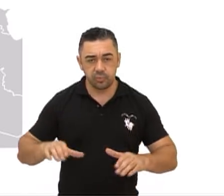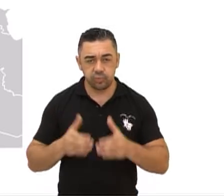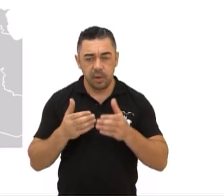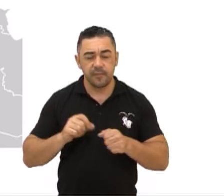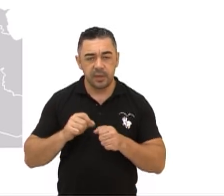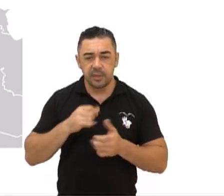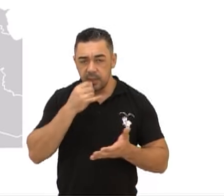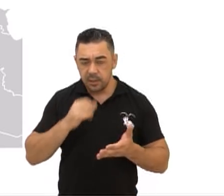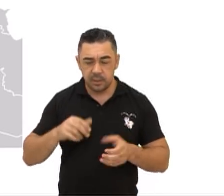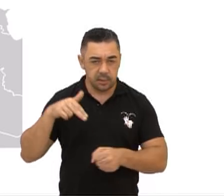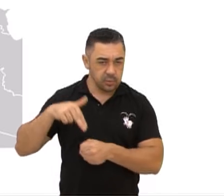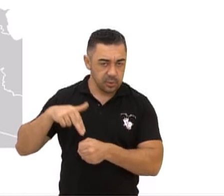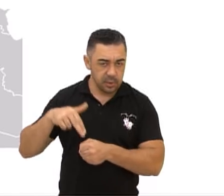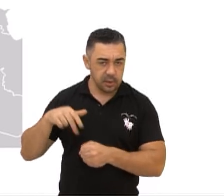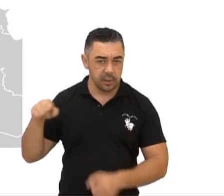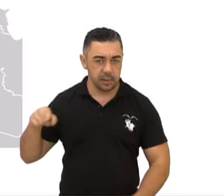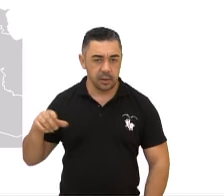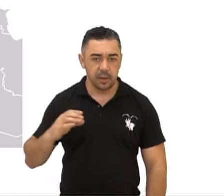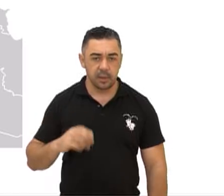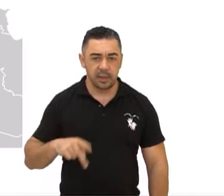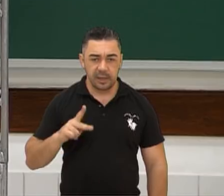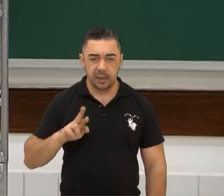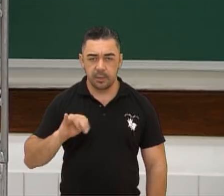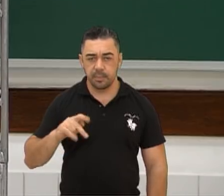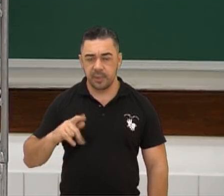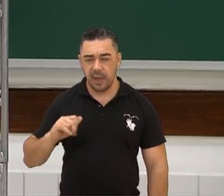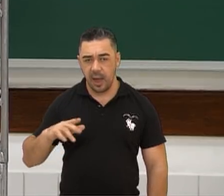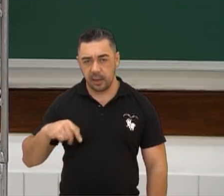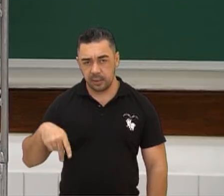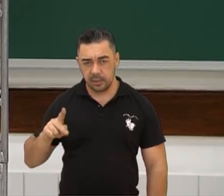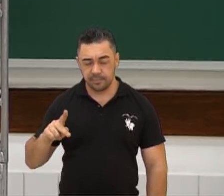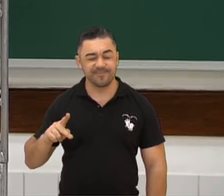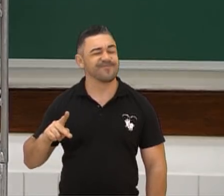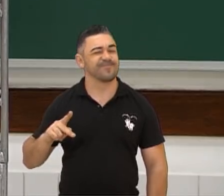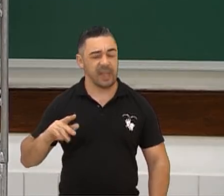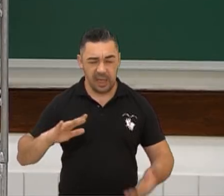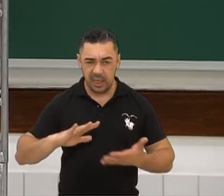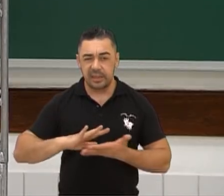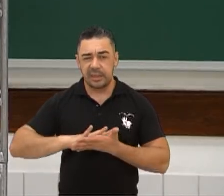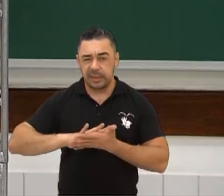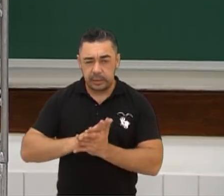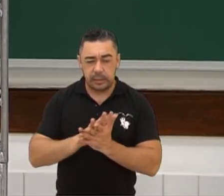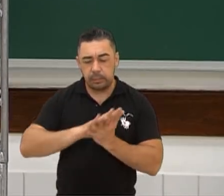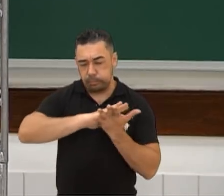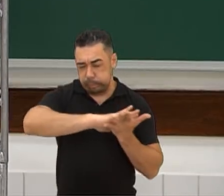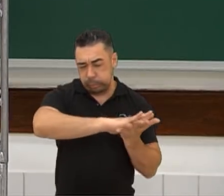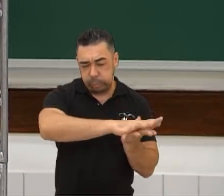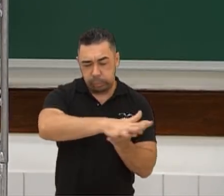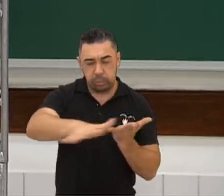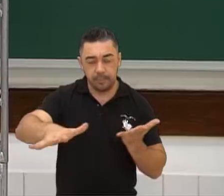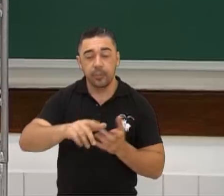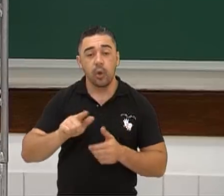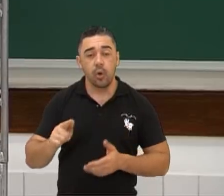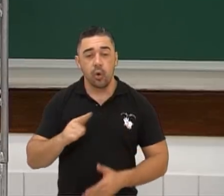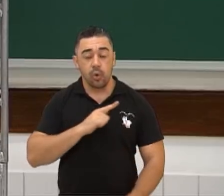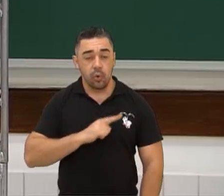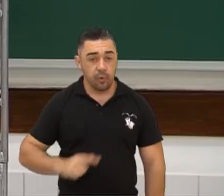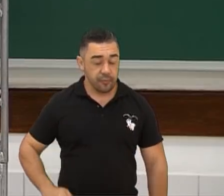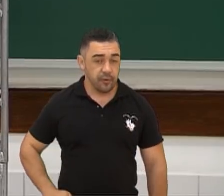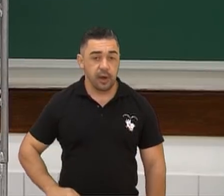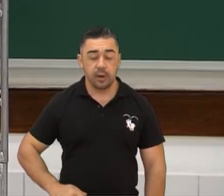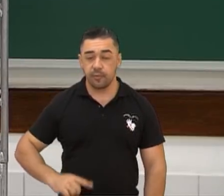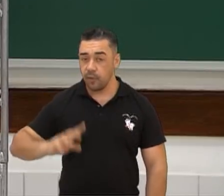Chernobyl, próximo à cidade de Pripyat. Então, um desastre de proporções enormes. O governo soviético foi acusado